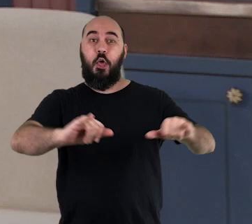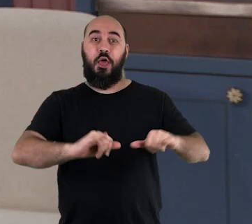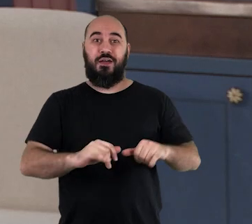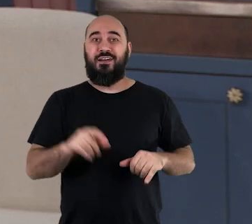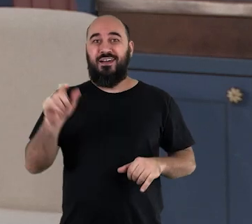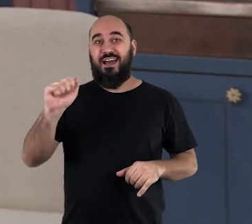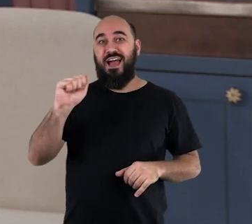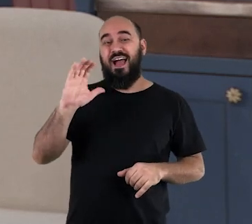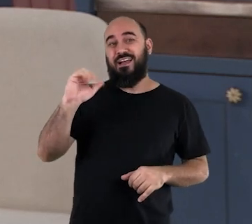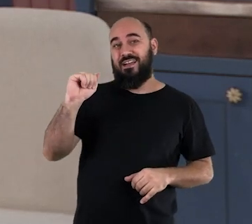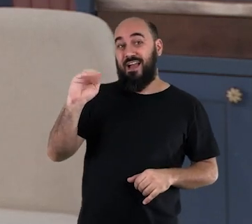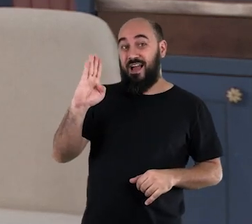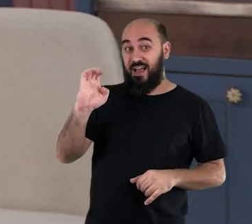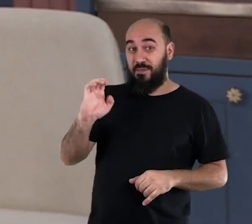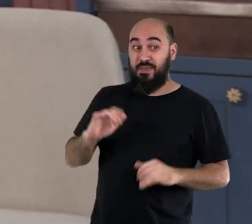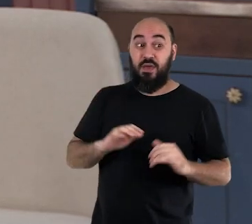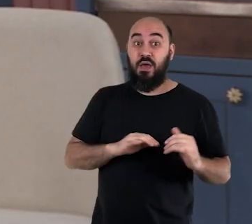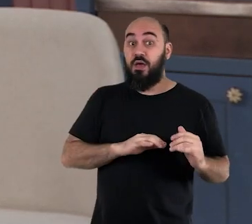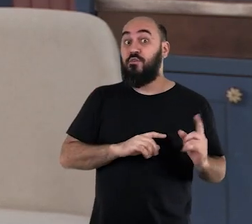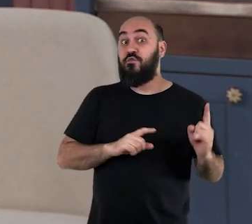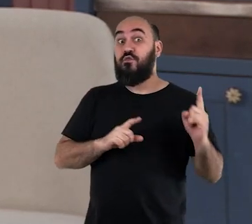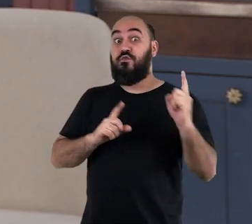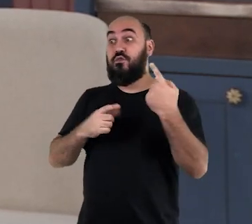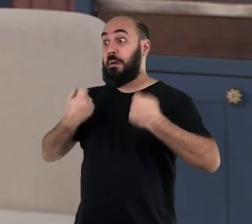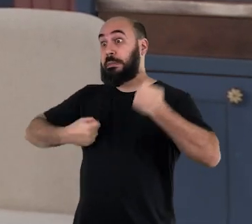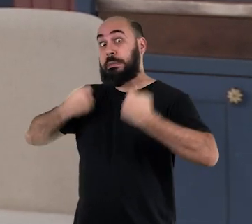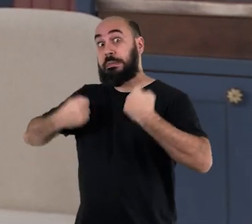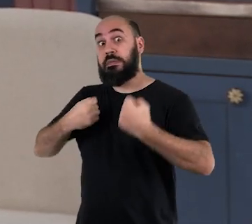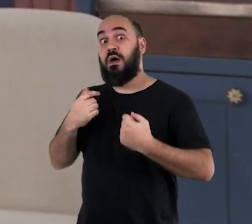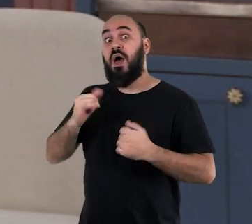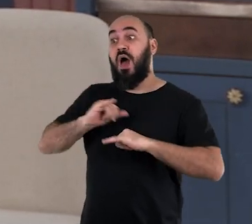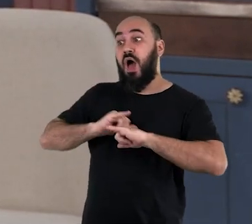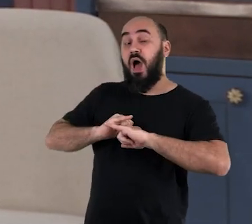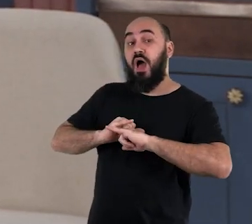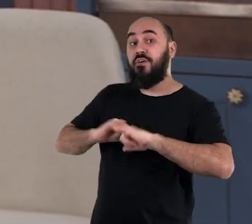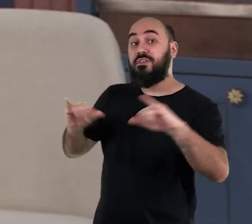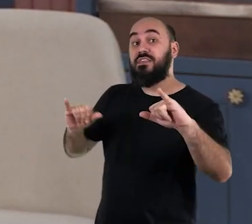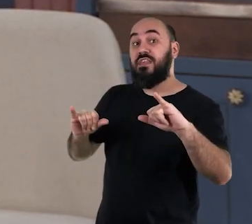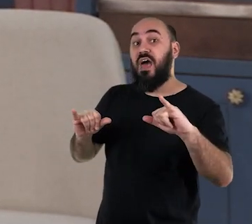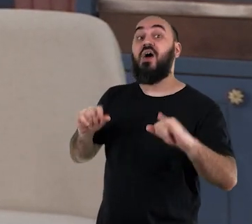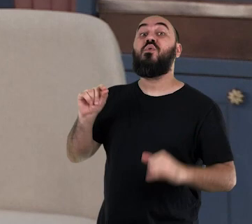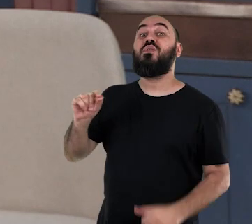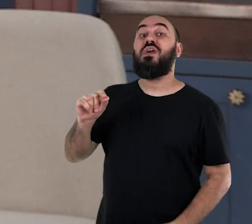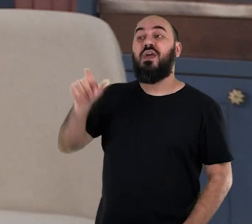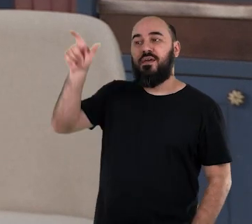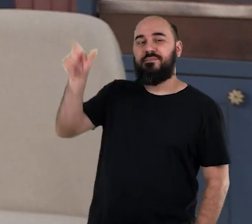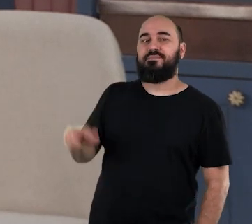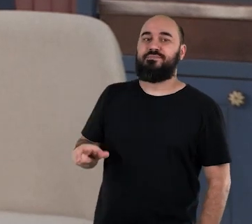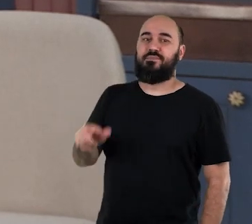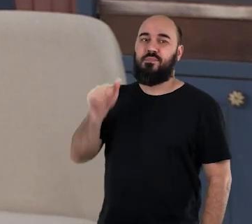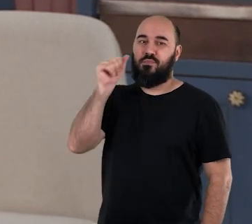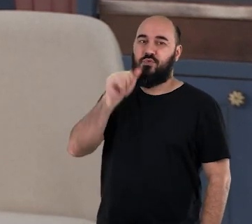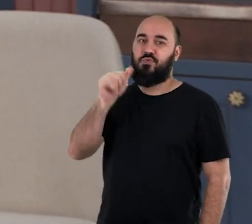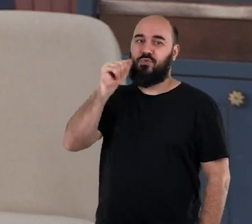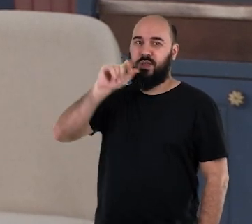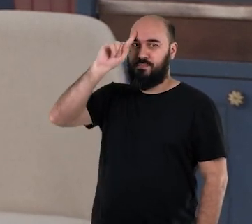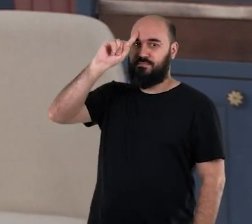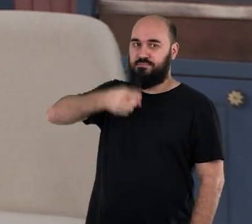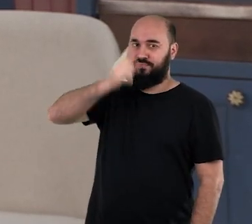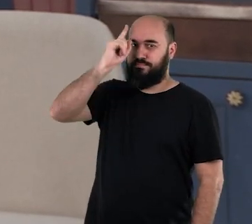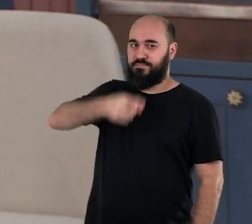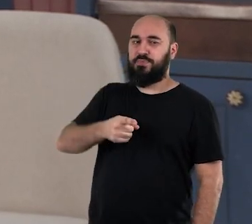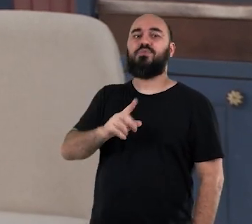Acabe ao palácio, onde estava a autoritária, a mandona